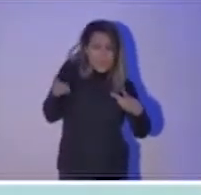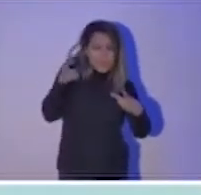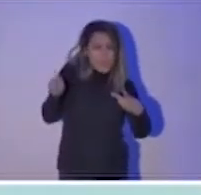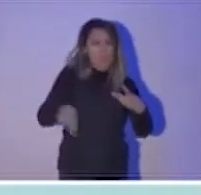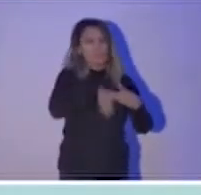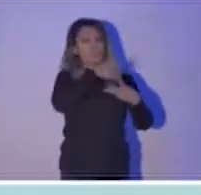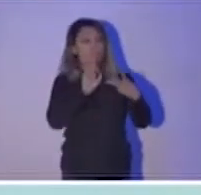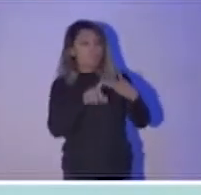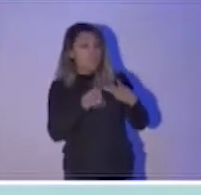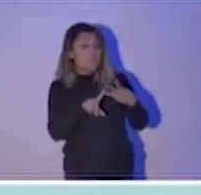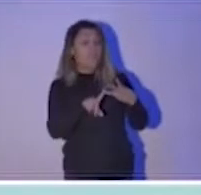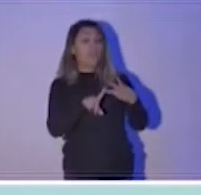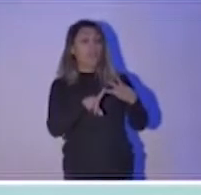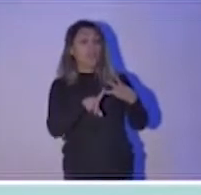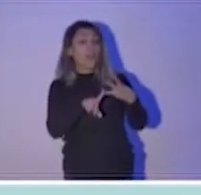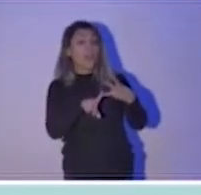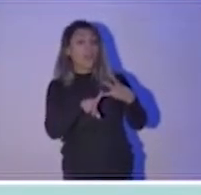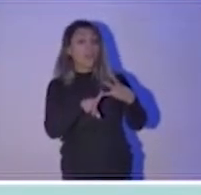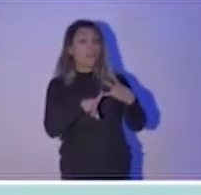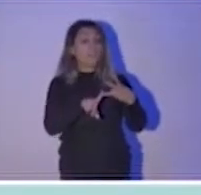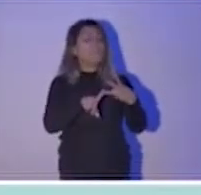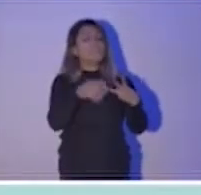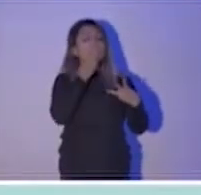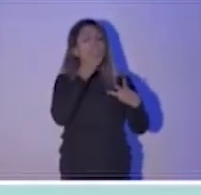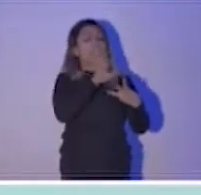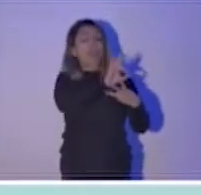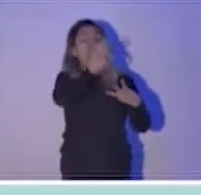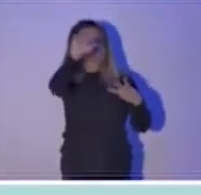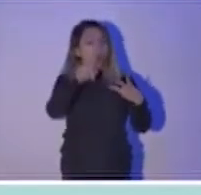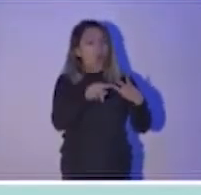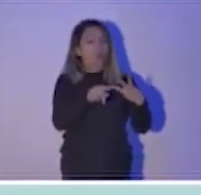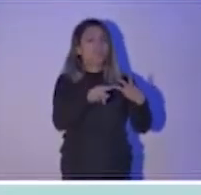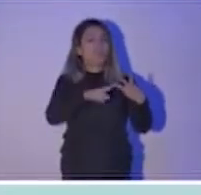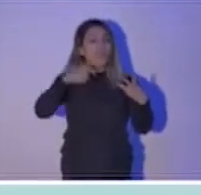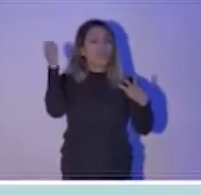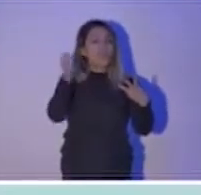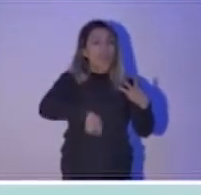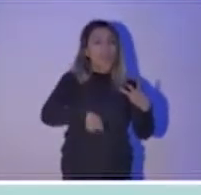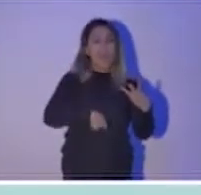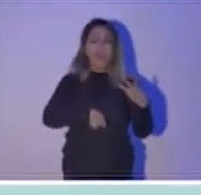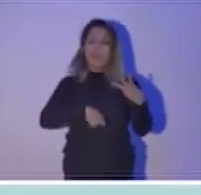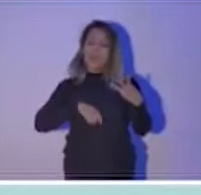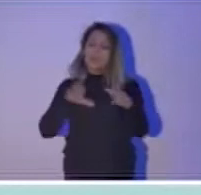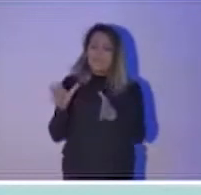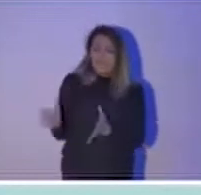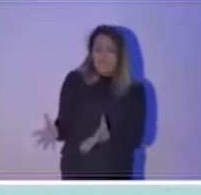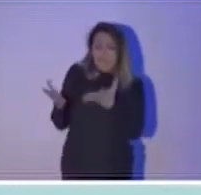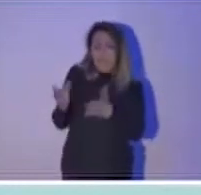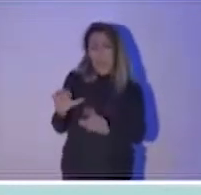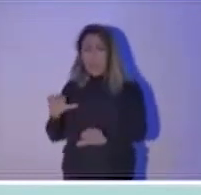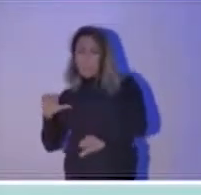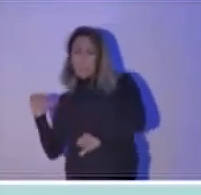avaliação uma ferramenta poderosa para mudar o curso da história. E não para excluir. E não